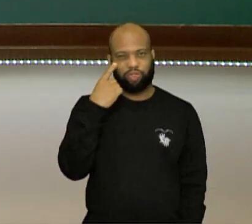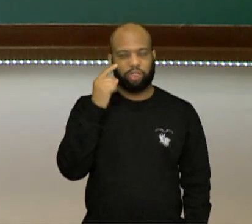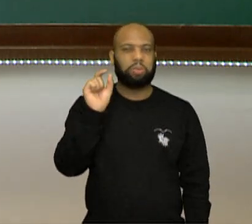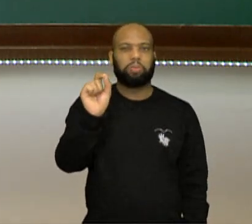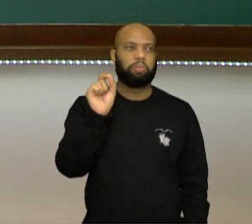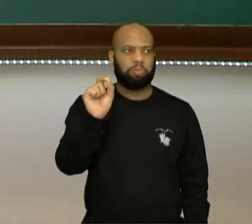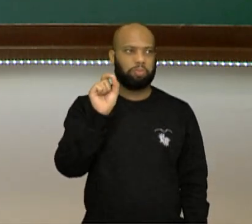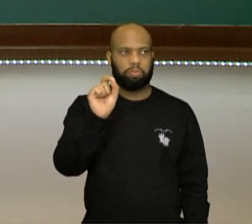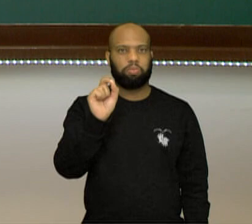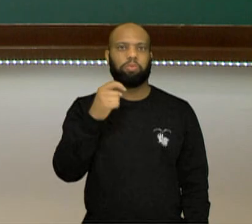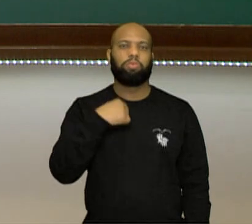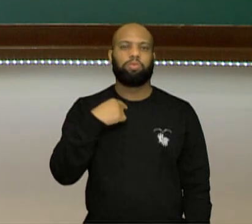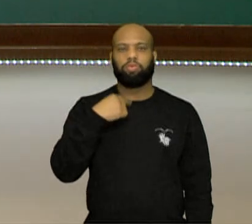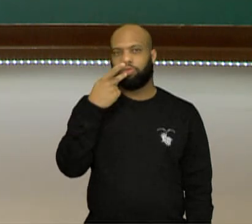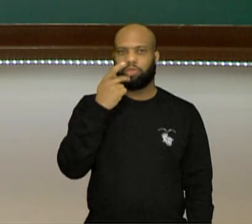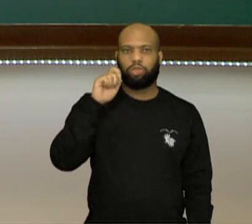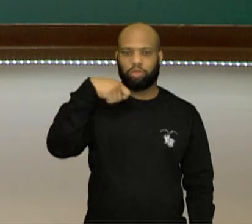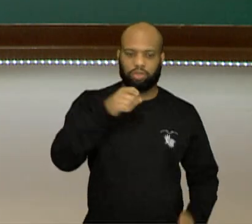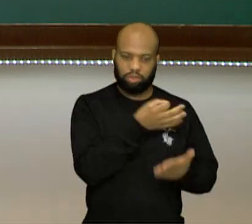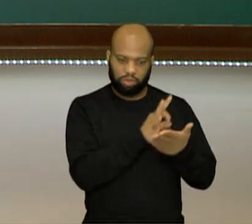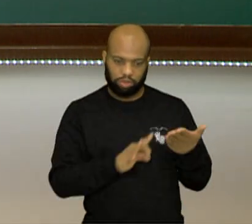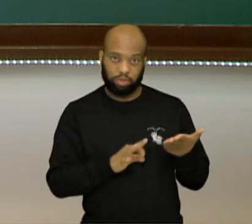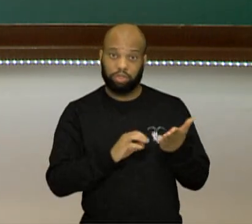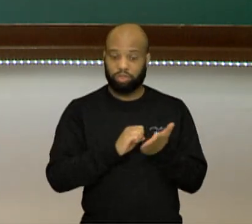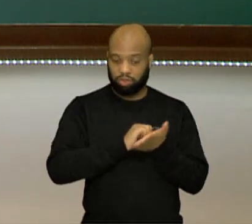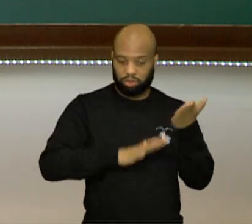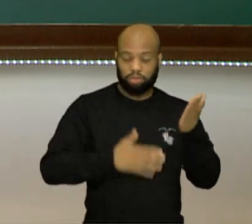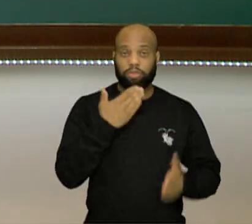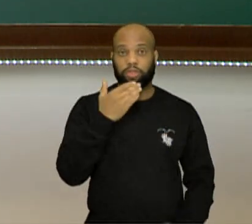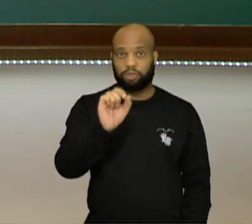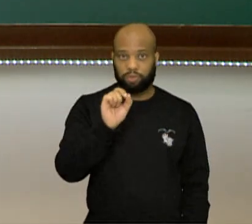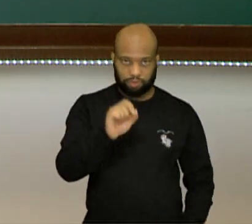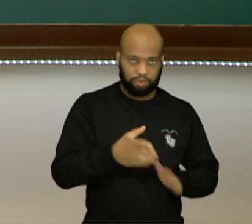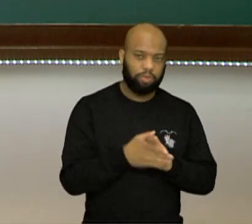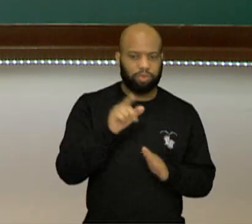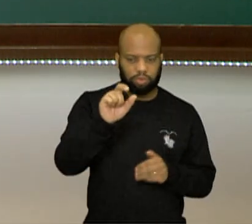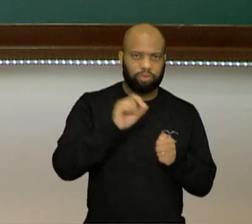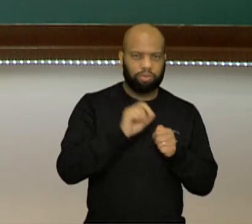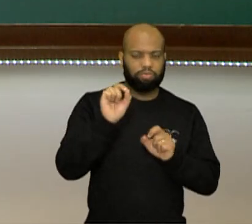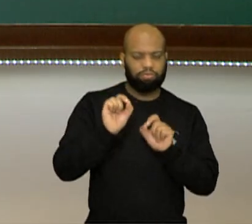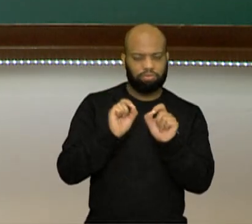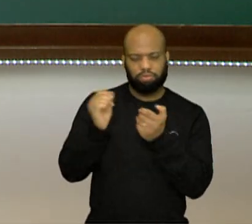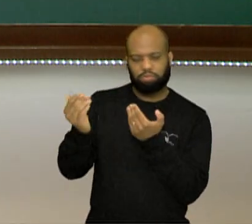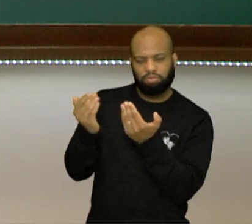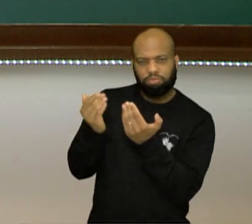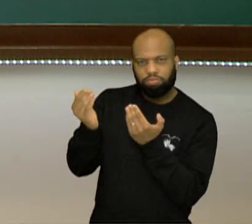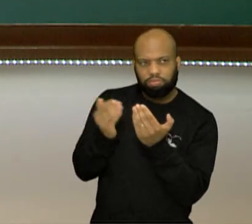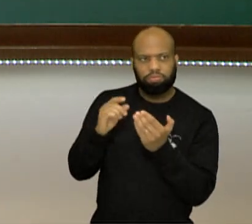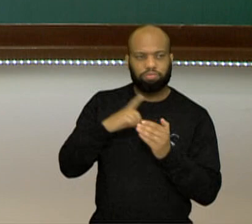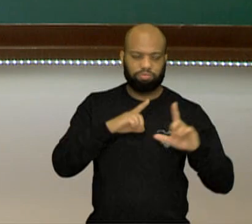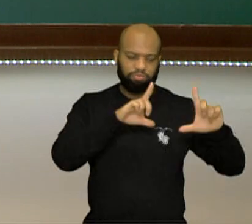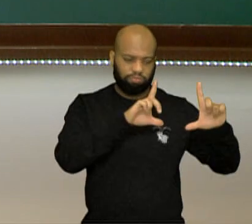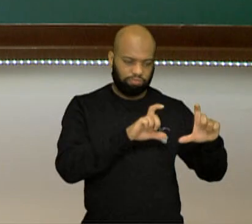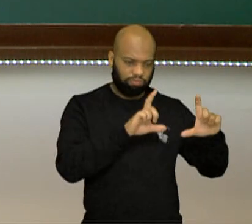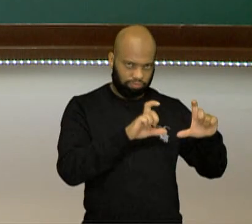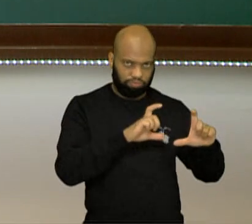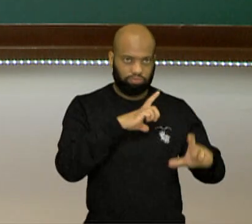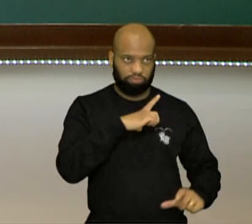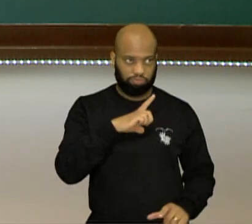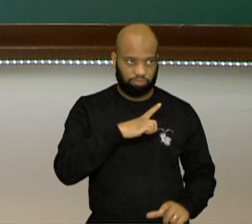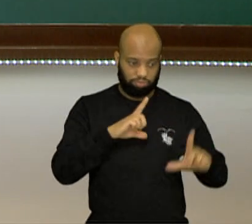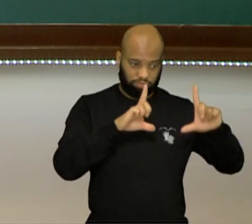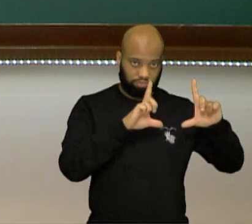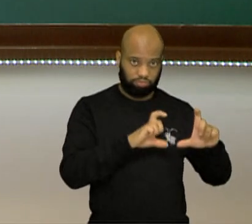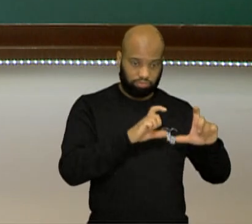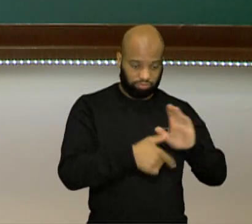falando, a correção. Então, a atividade está pedindo o quê? Que vocês façam a comparação daqueles prints, né, do print do